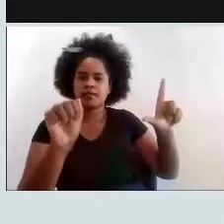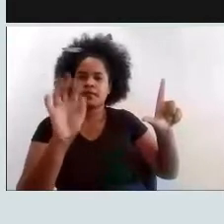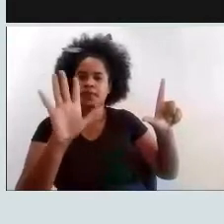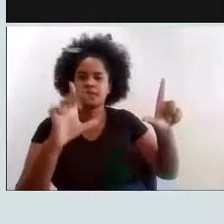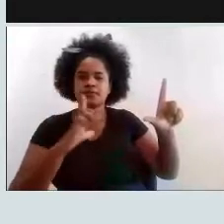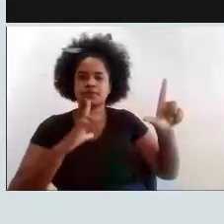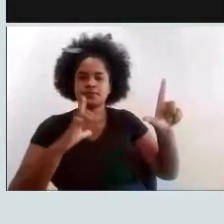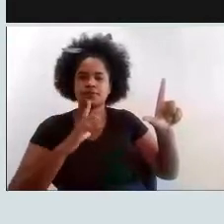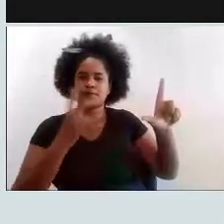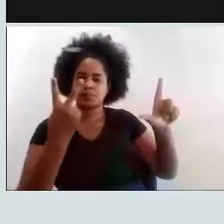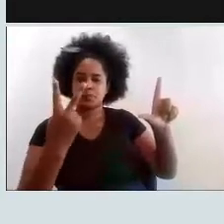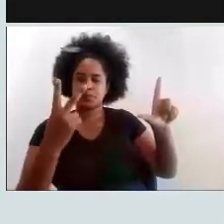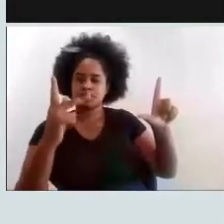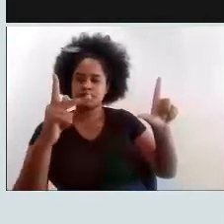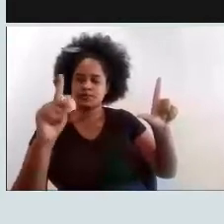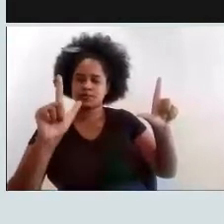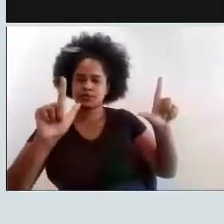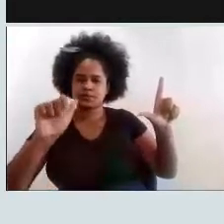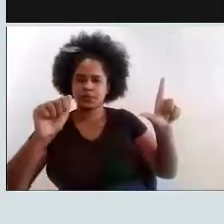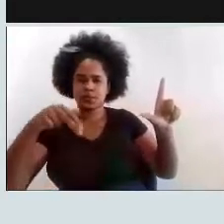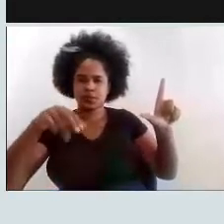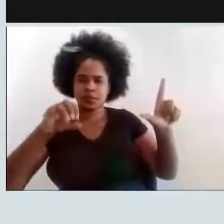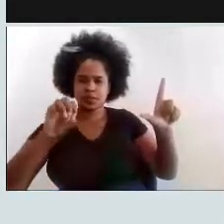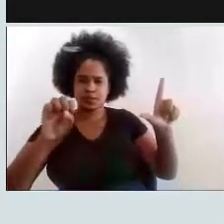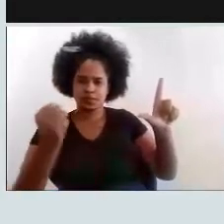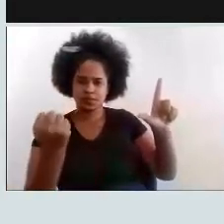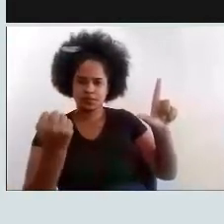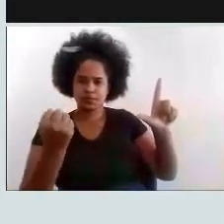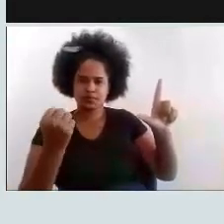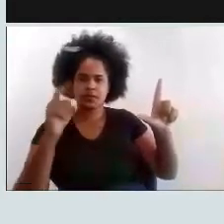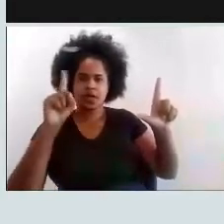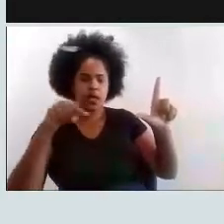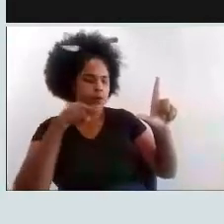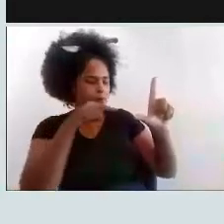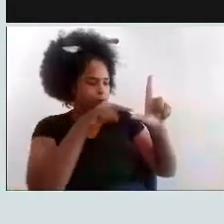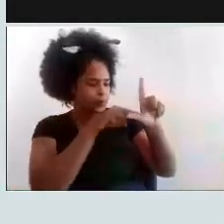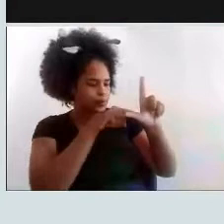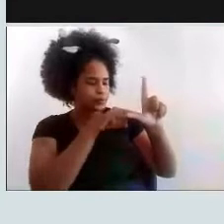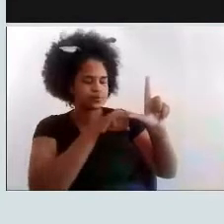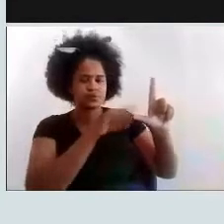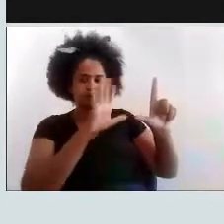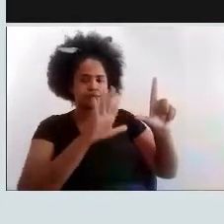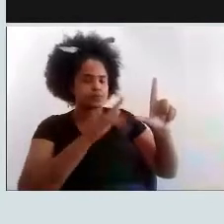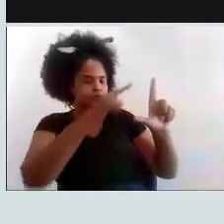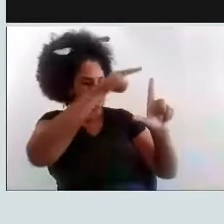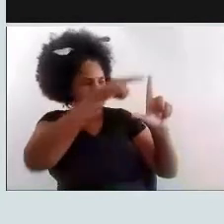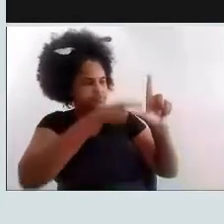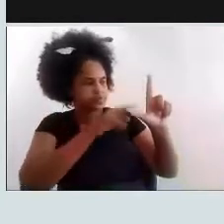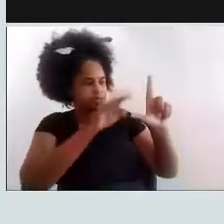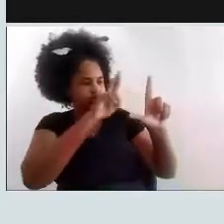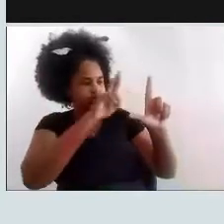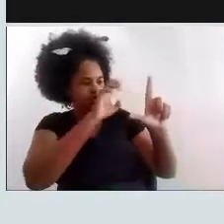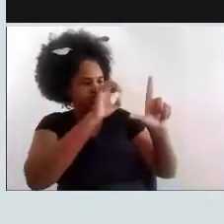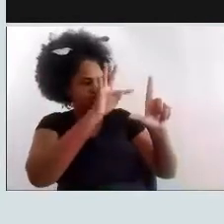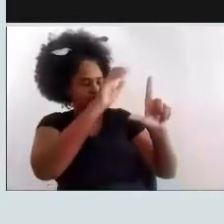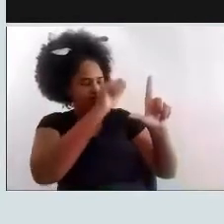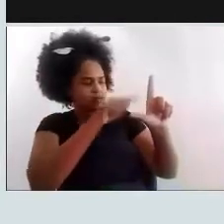planos. Ele é um ponto e agora é uma reta que passa pelos dois pontos.